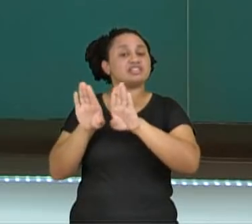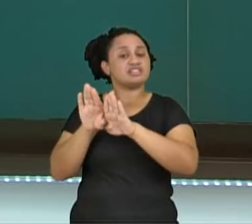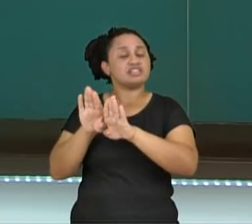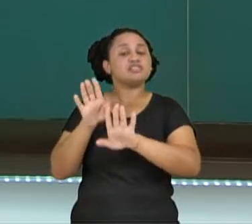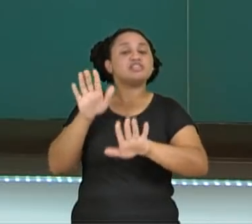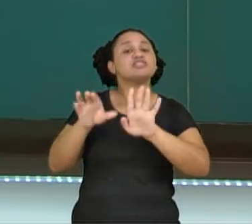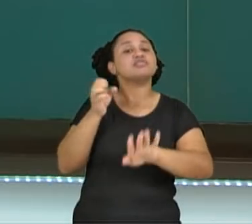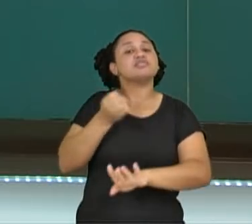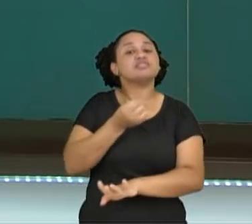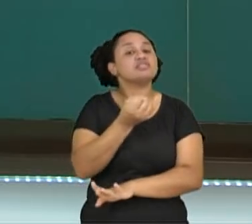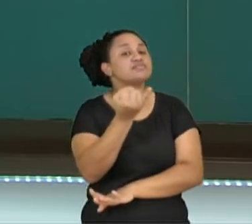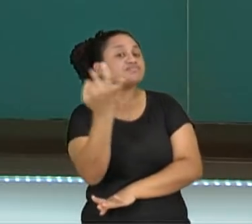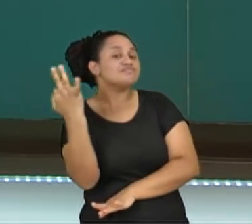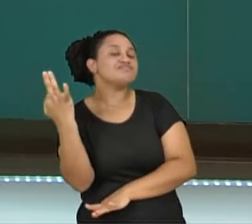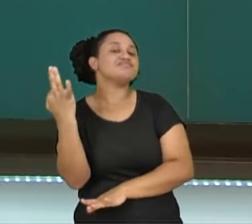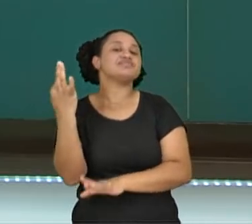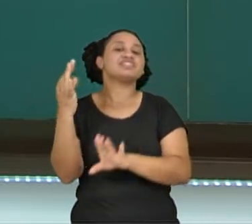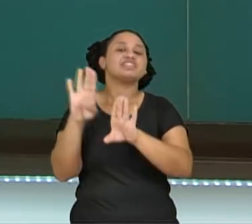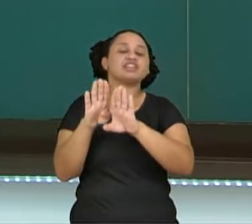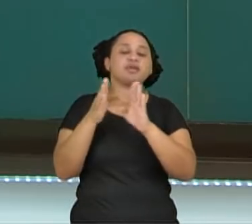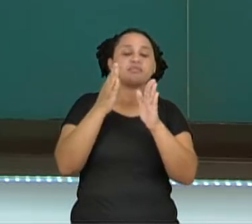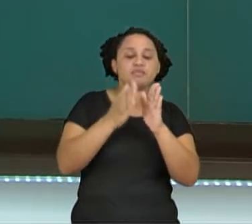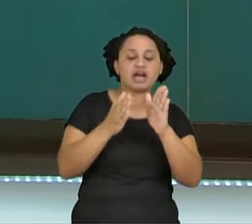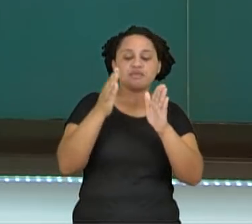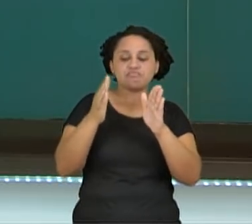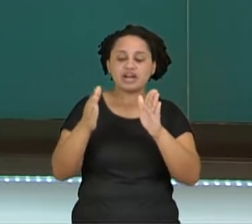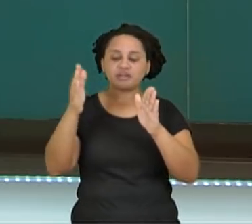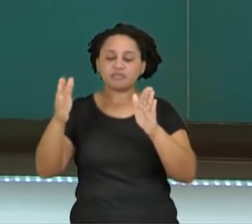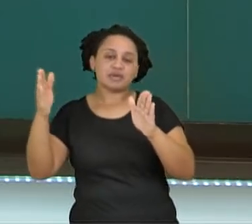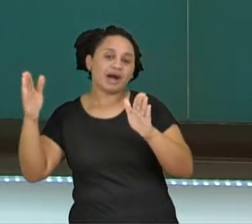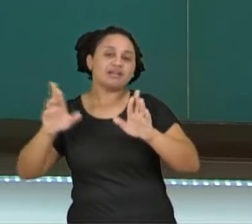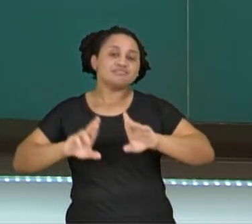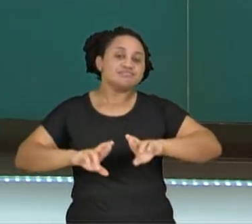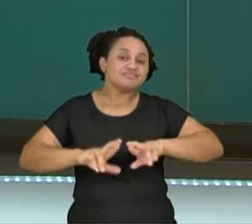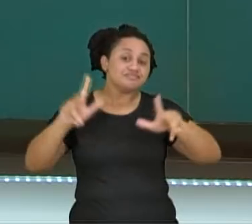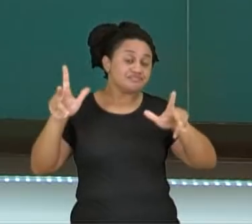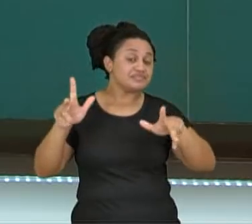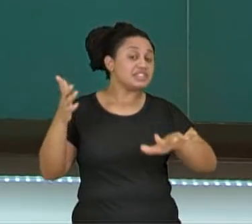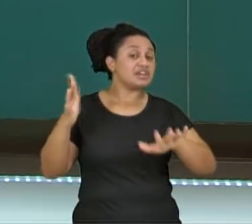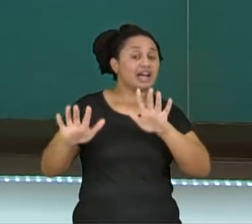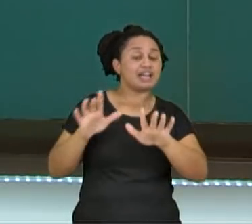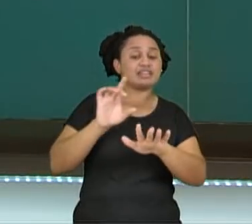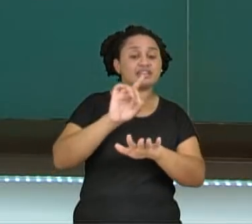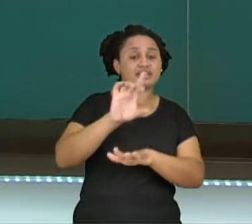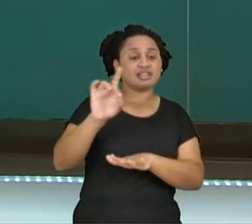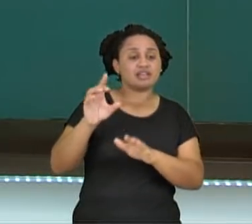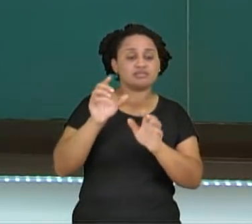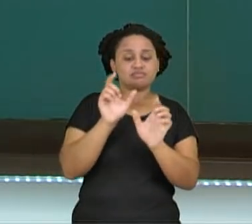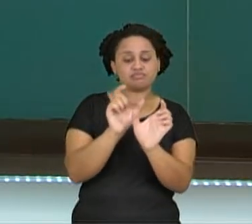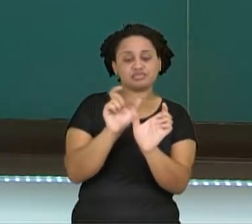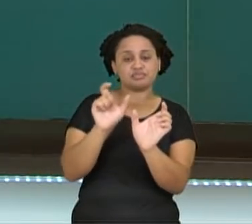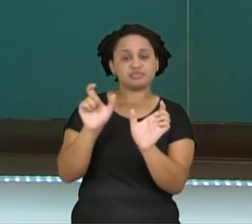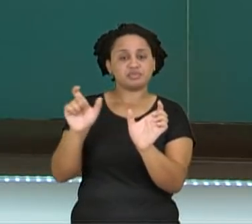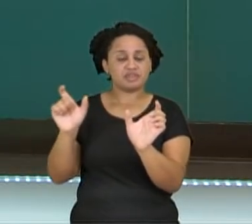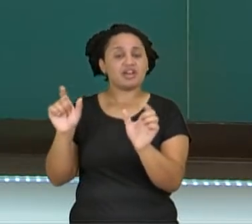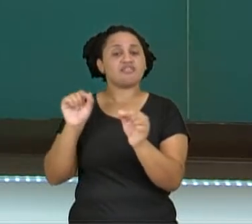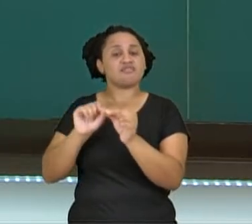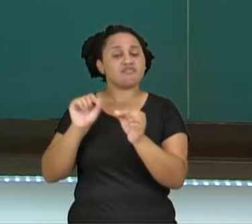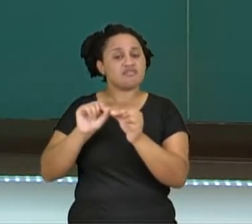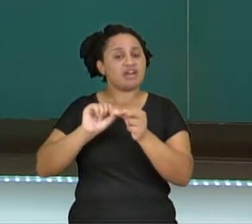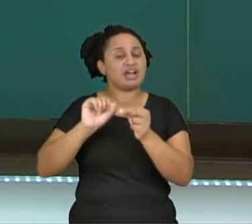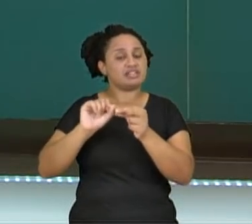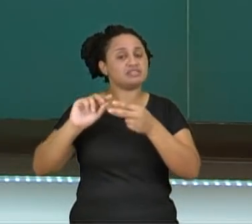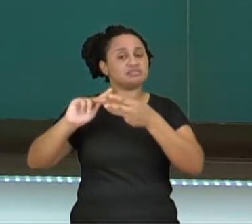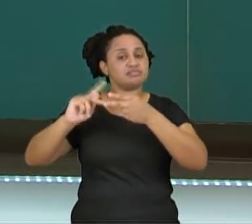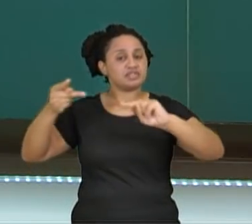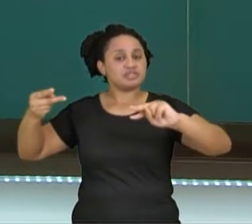diferentes e também em sequências diferentes. Então, cada quantidade, cada sequência vai formar uma proteína diferente. Então, por